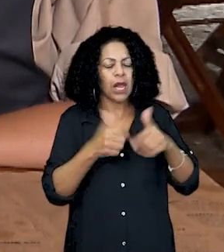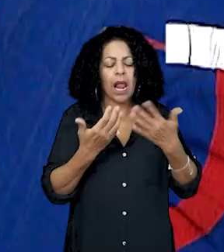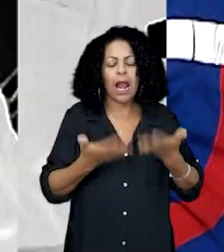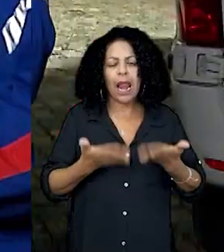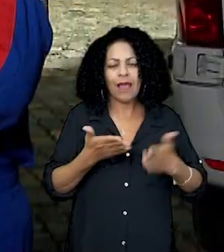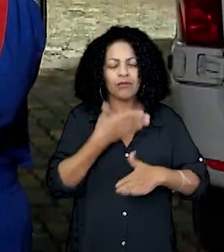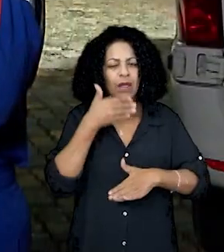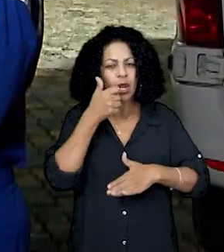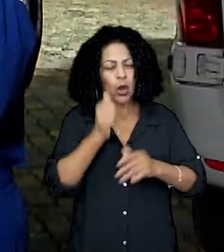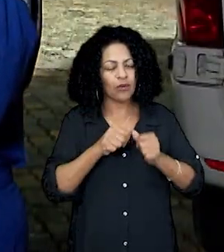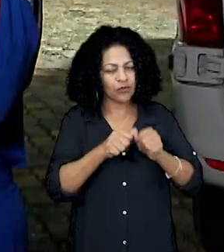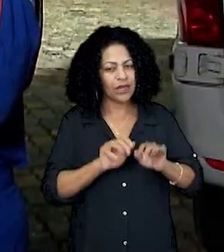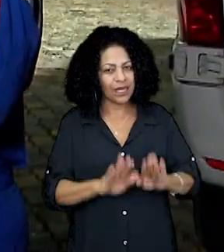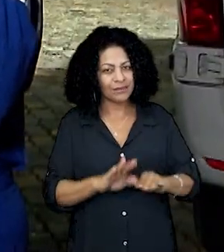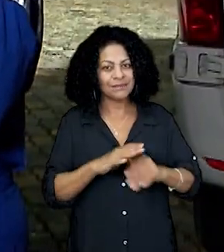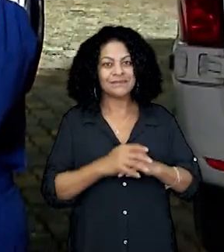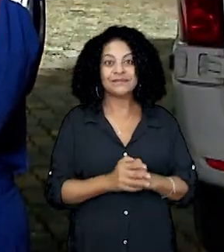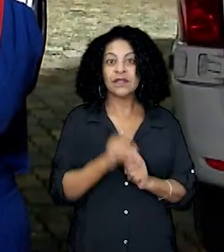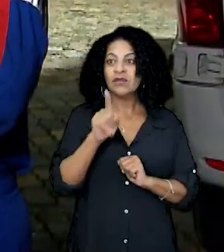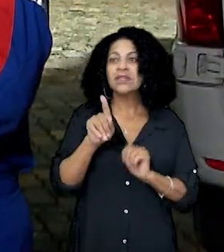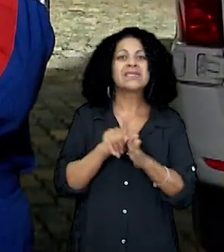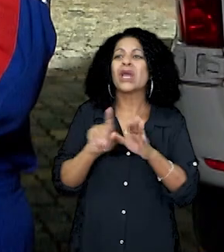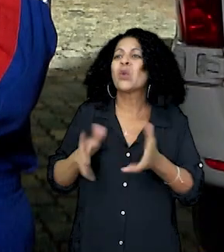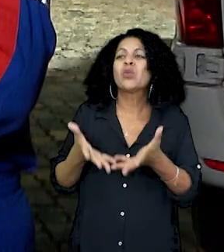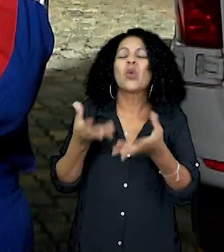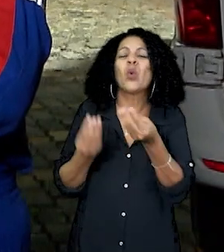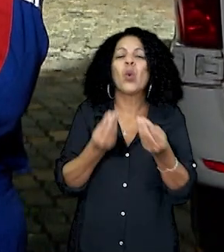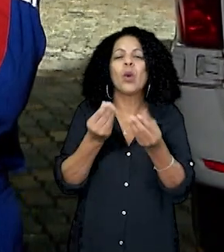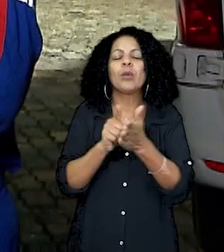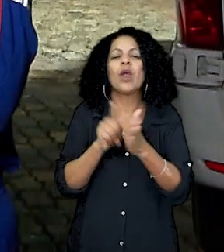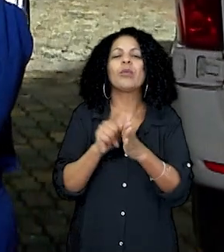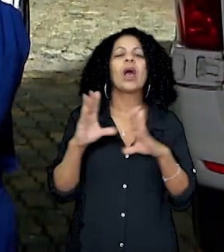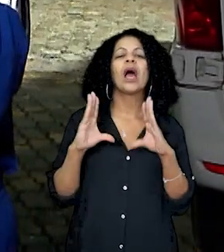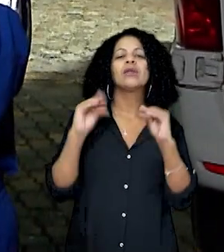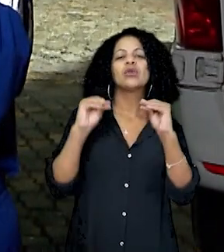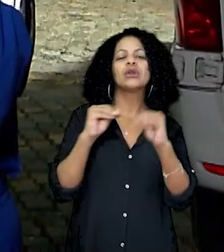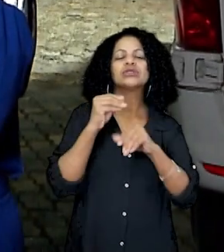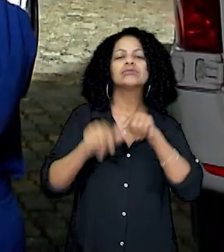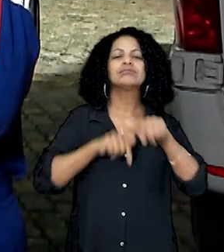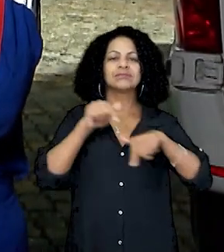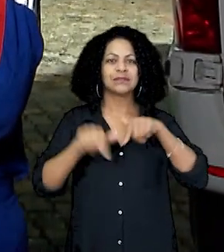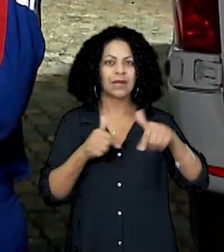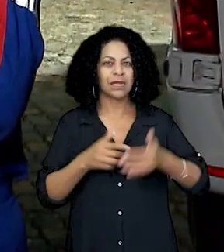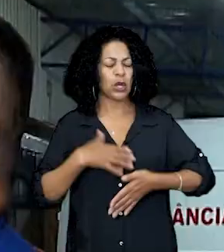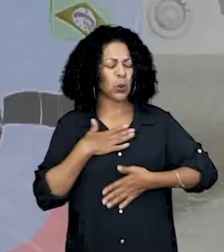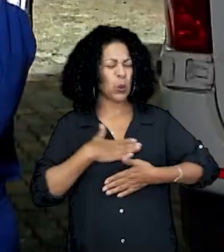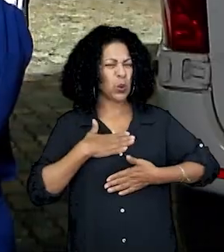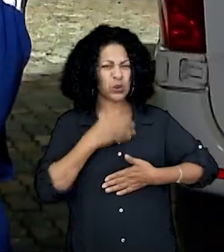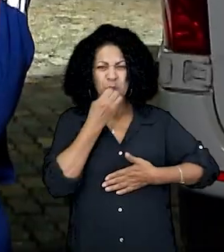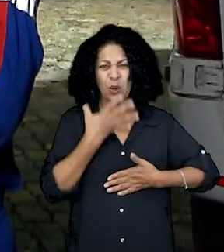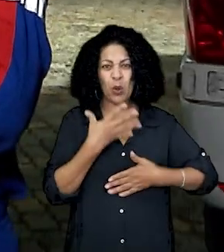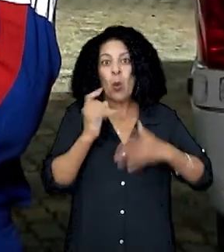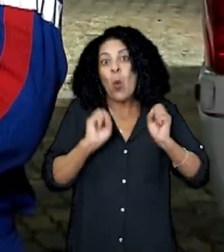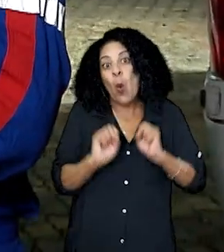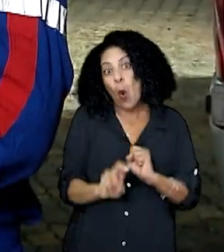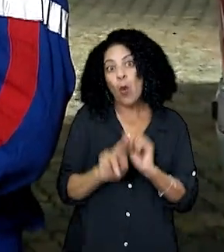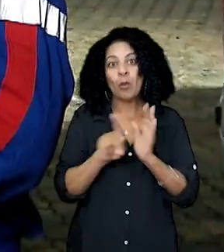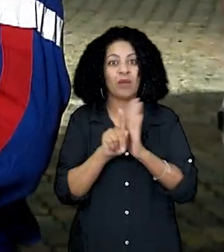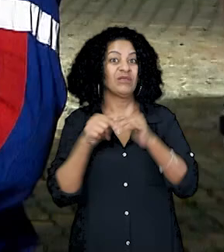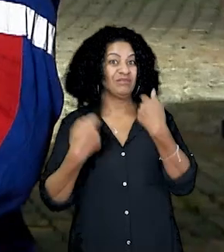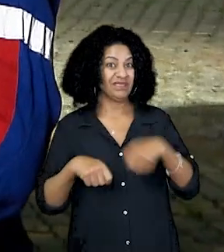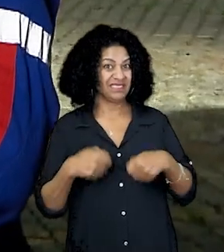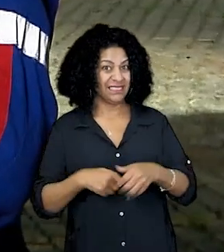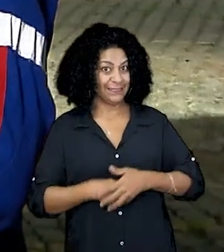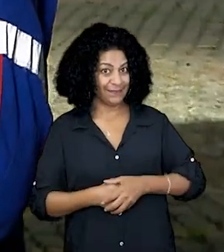brando. O que te influenciou a trabalhar à noite? Foi uma questão de gosto ou necessidade também? Uma questão de necessidade,